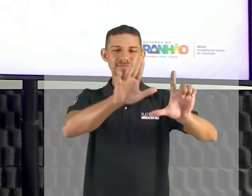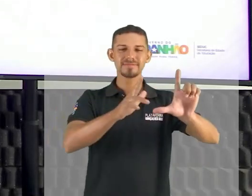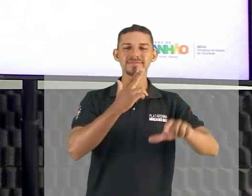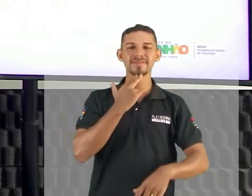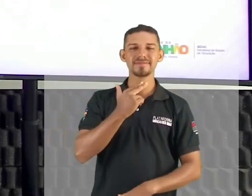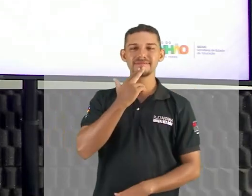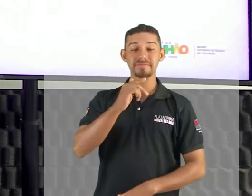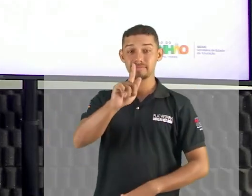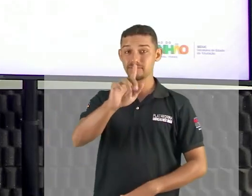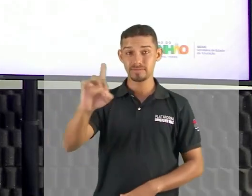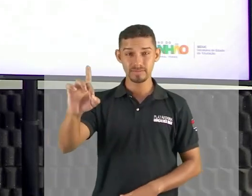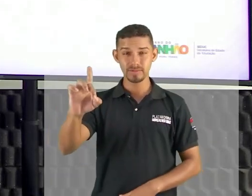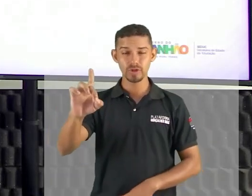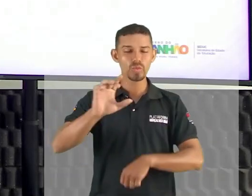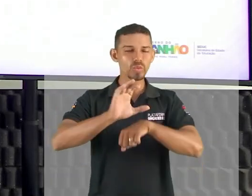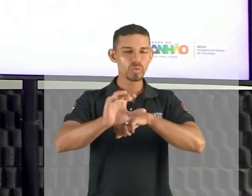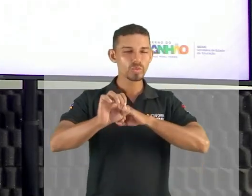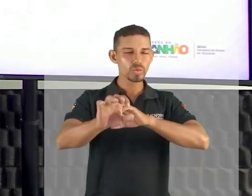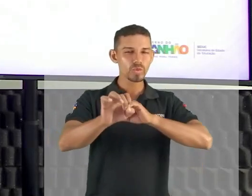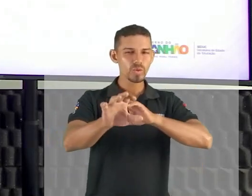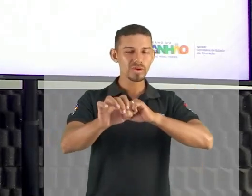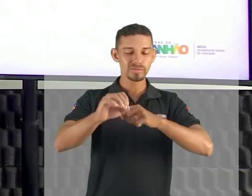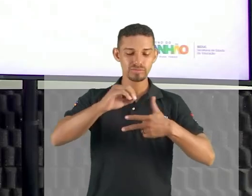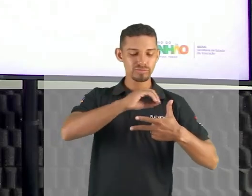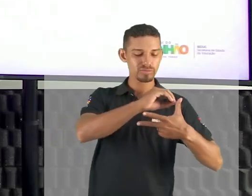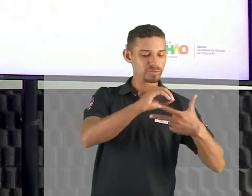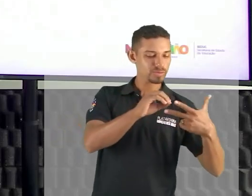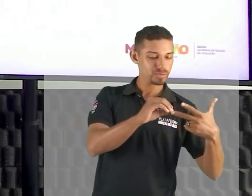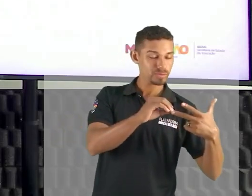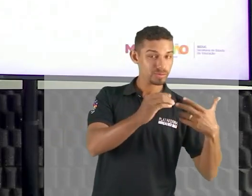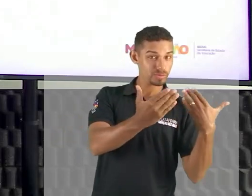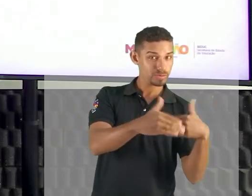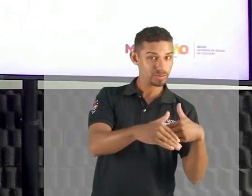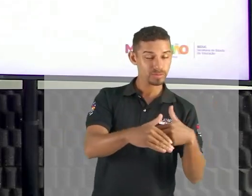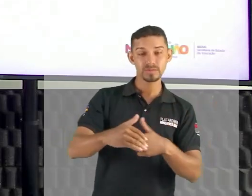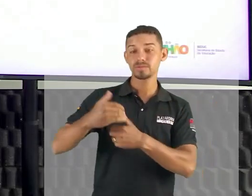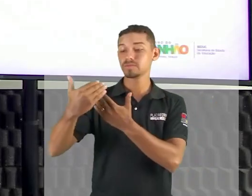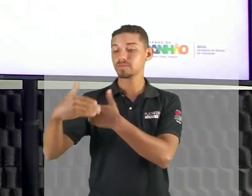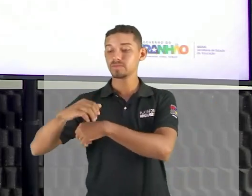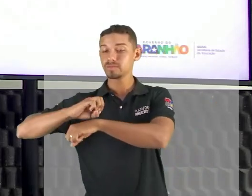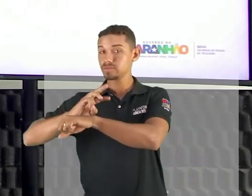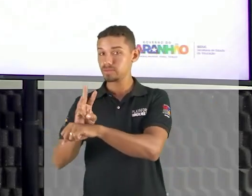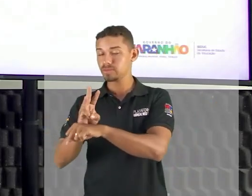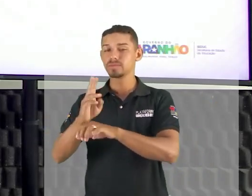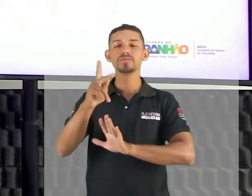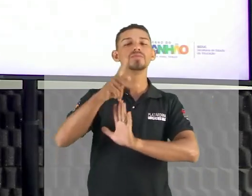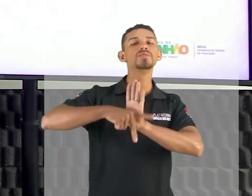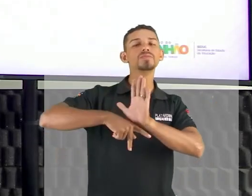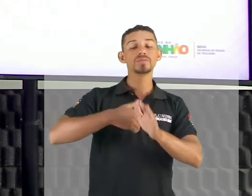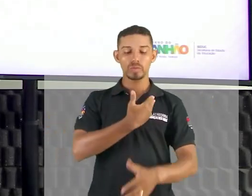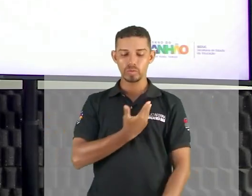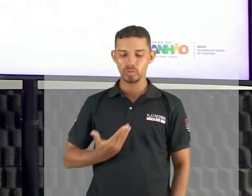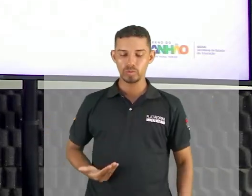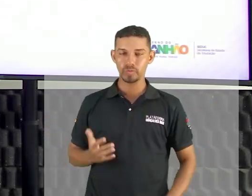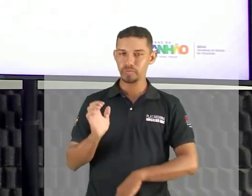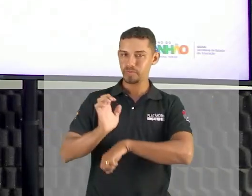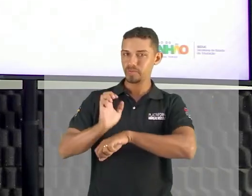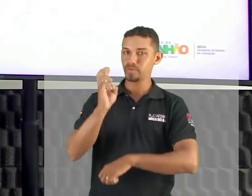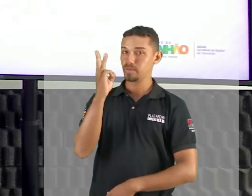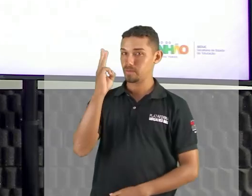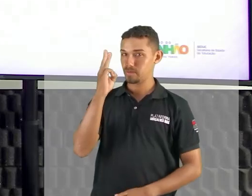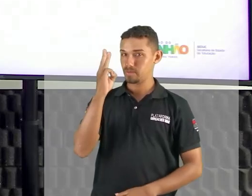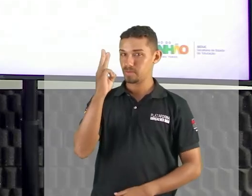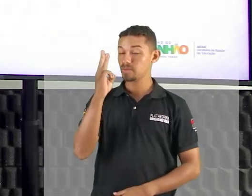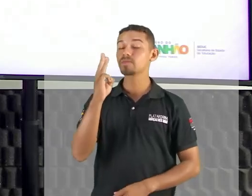Enem e para o PAS da UEMA. É um projeto do Governo do Estado do Maranhão, a partir da Secretaria de Estado